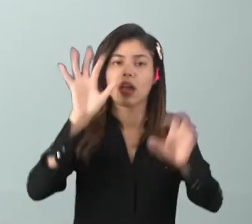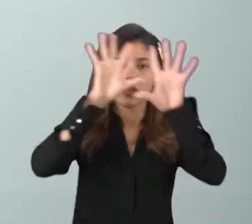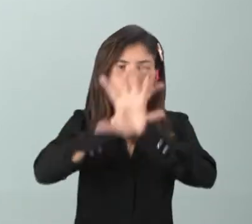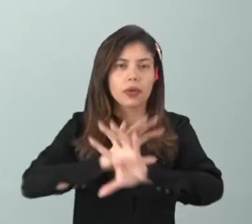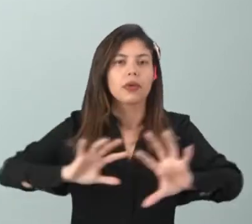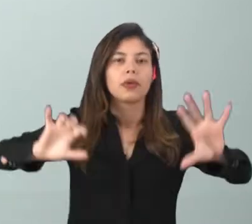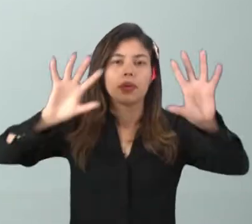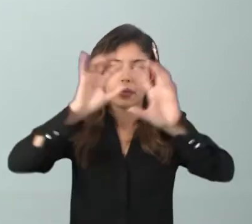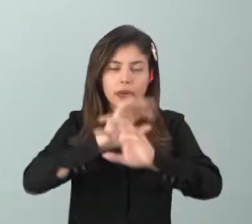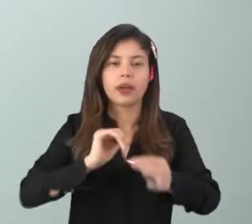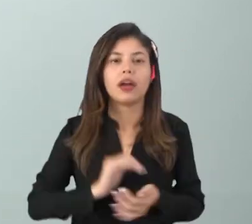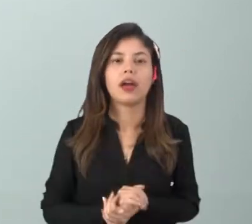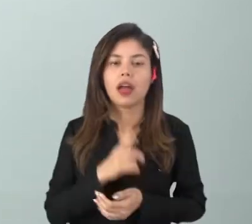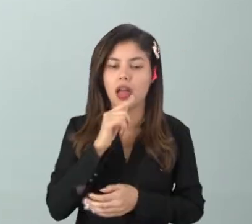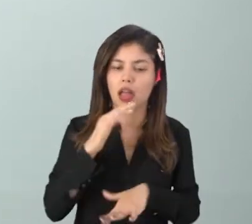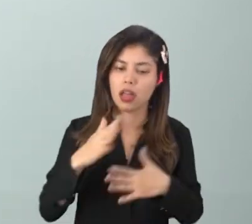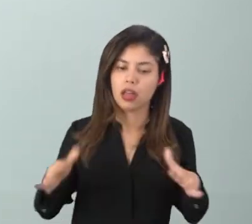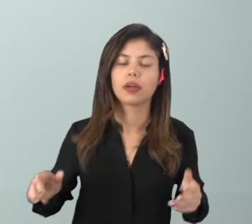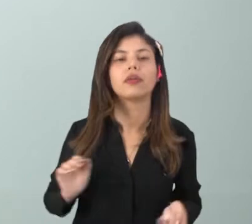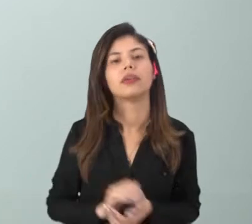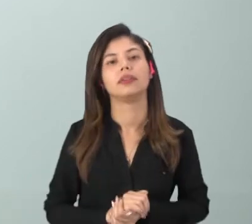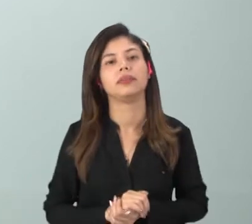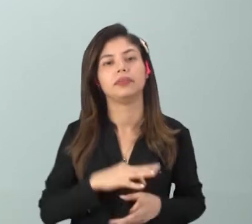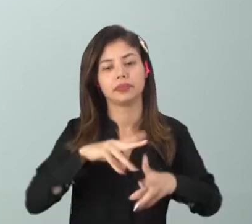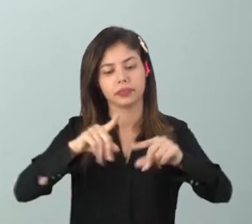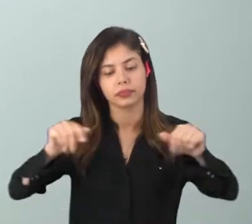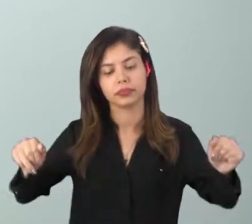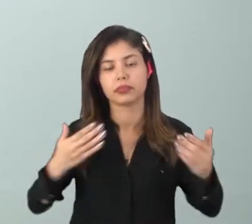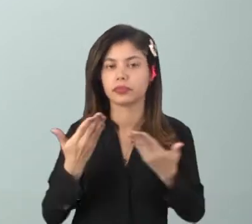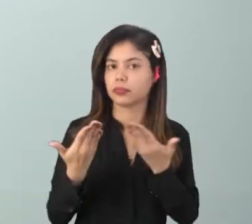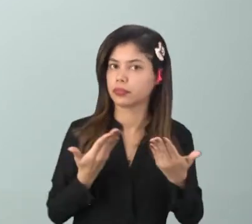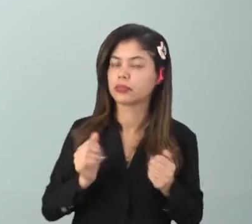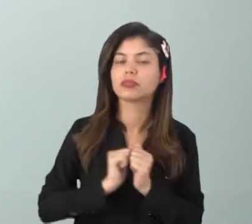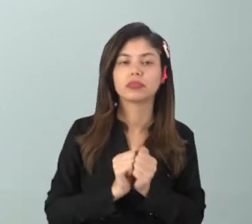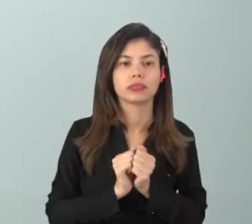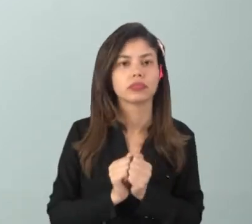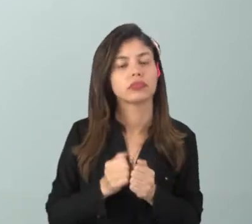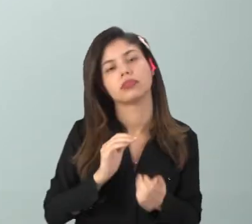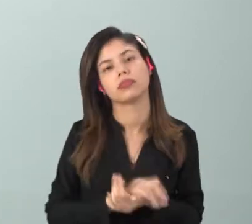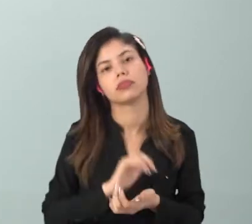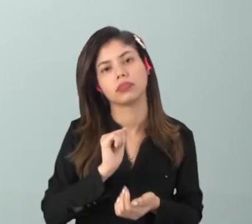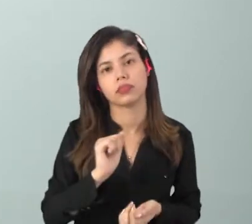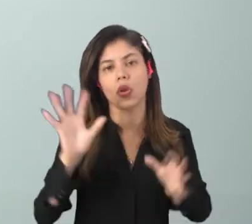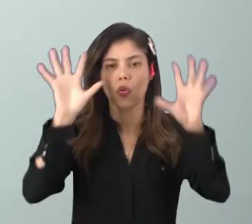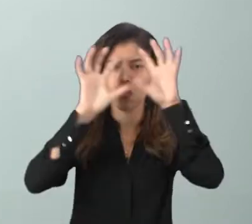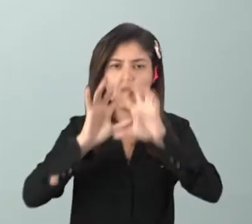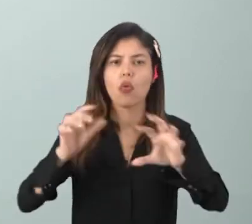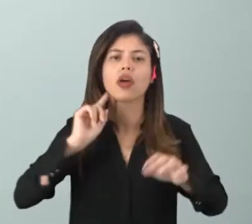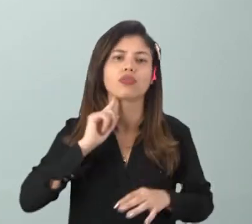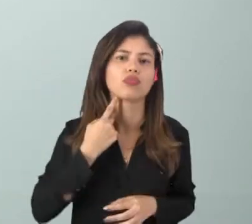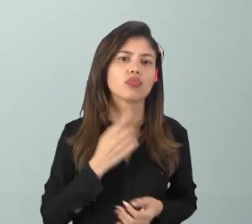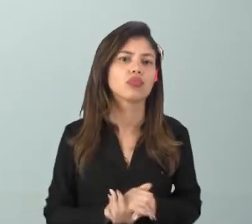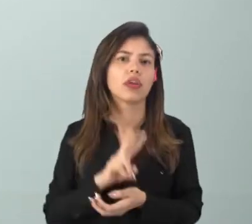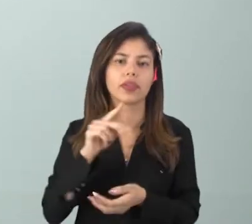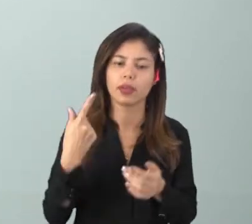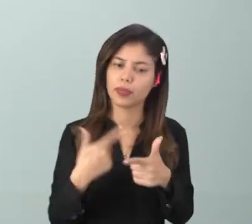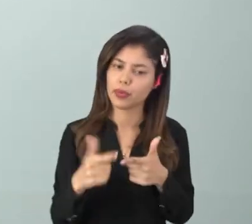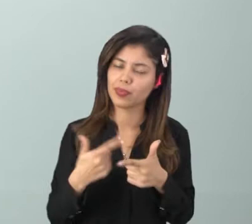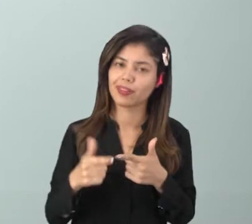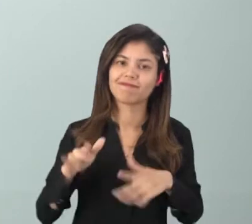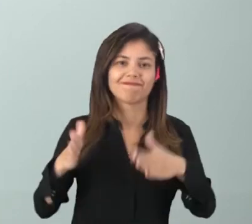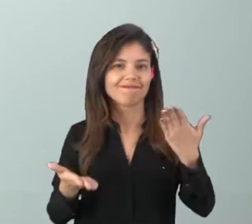terra, água, tudo isso também tem que estar em harmonia, Um ar poluído, ele vai colocar um ecossistema